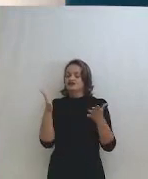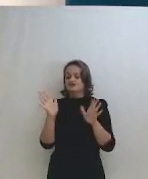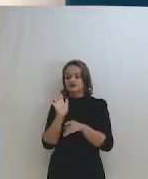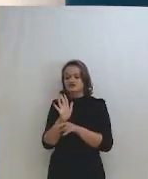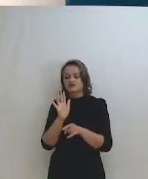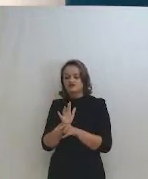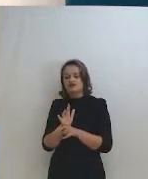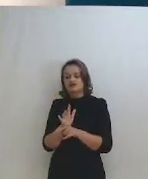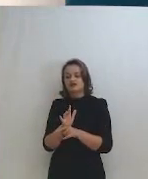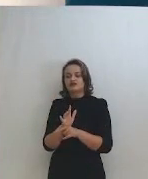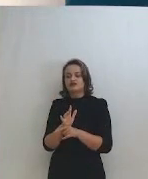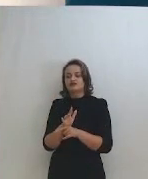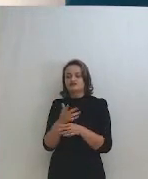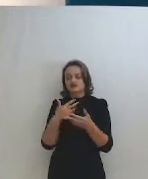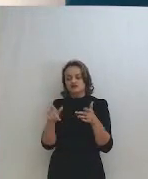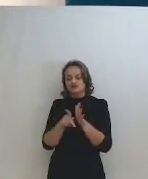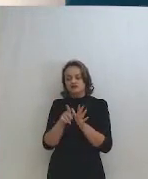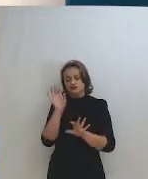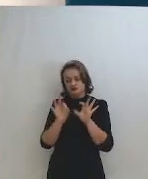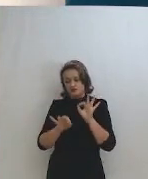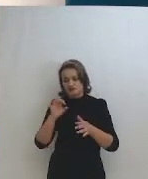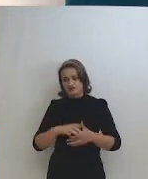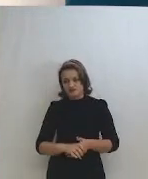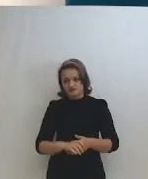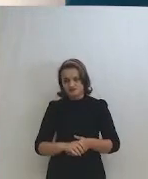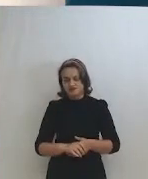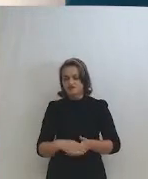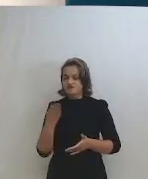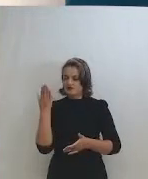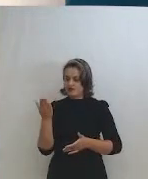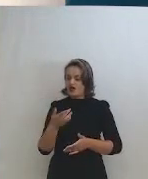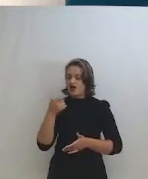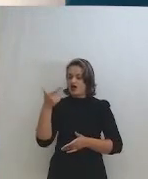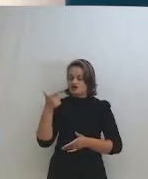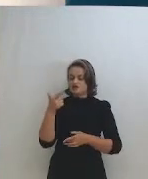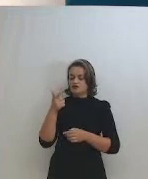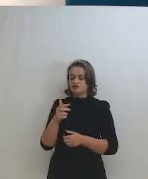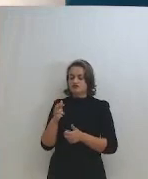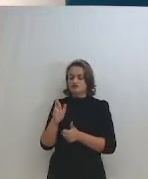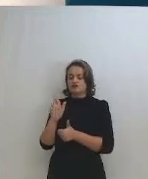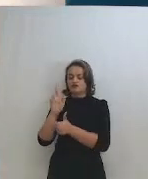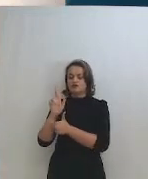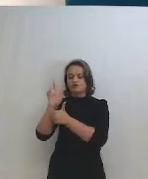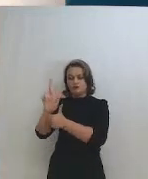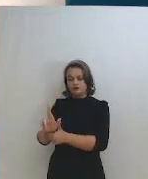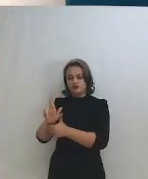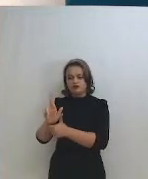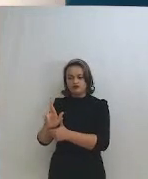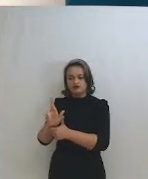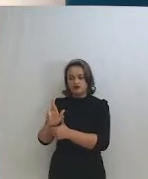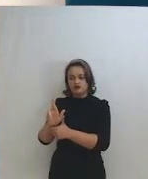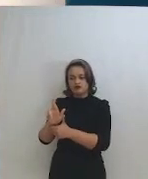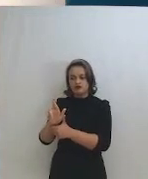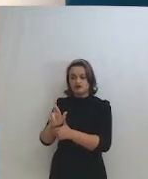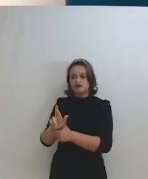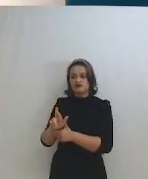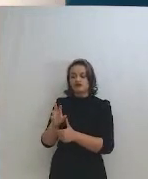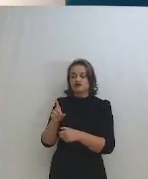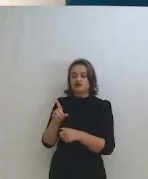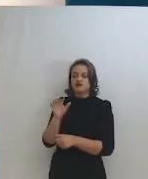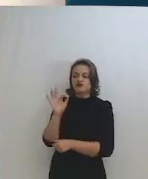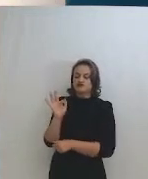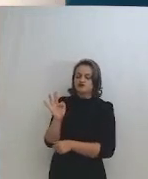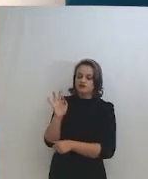jurisdicional. Excelentíssima senhora subprocuradora-geral da República, doutora Luísa Franchising, em nome de quem estendo